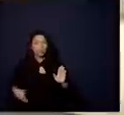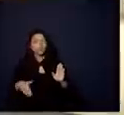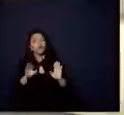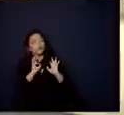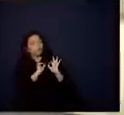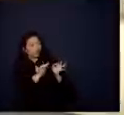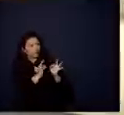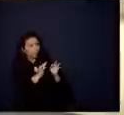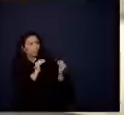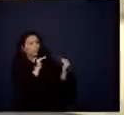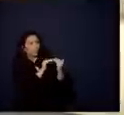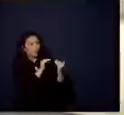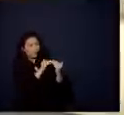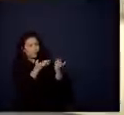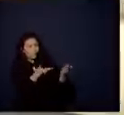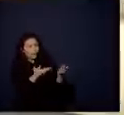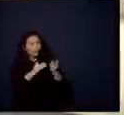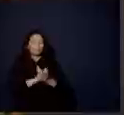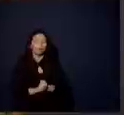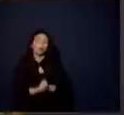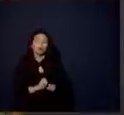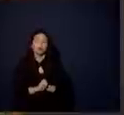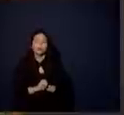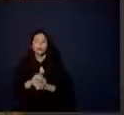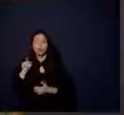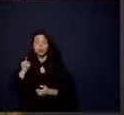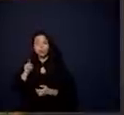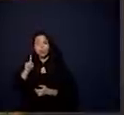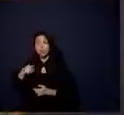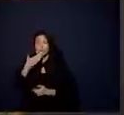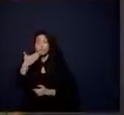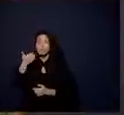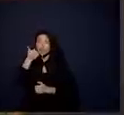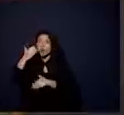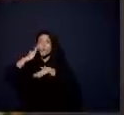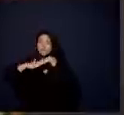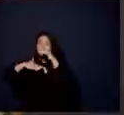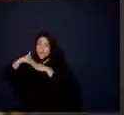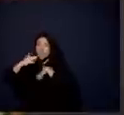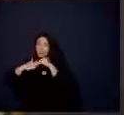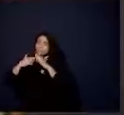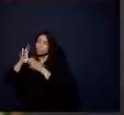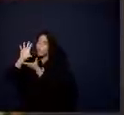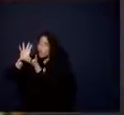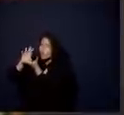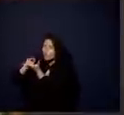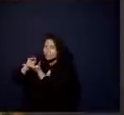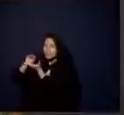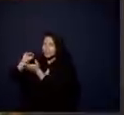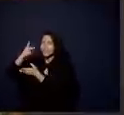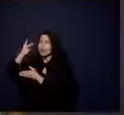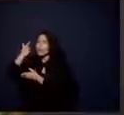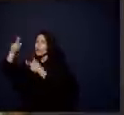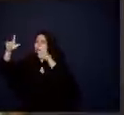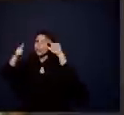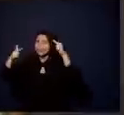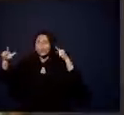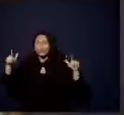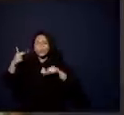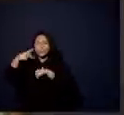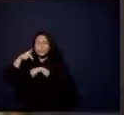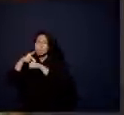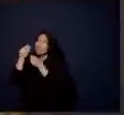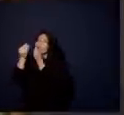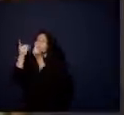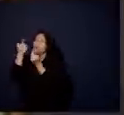é usar como o apic colocou aqui as melhores práticas internacionais é se trabalhar né com spendre